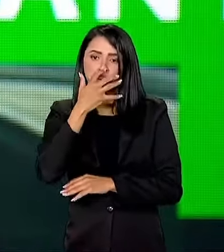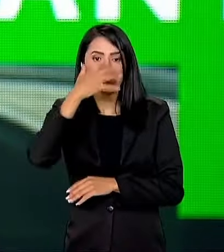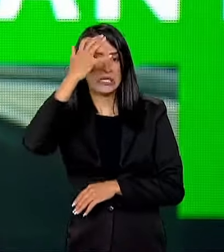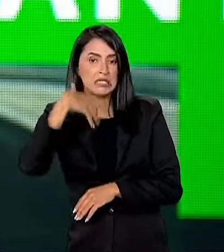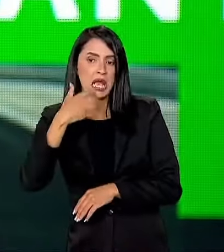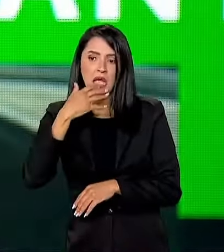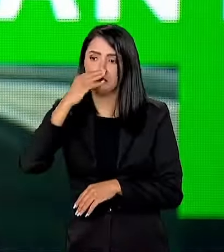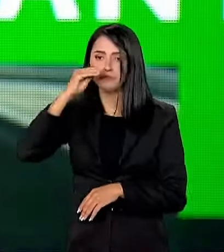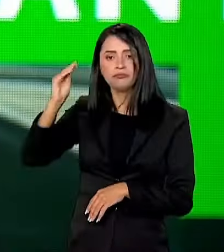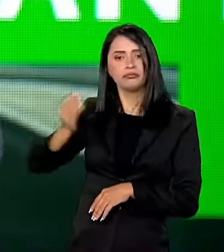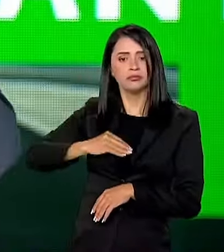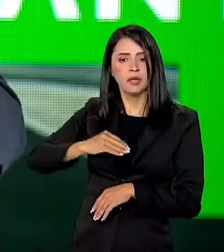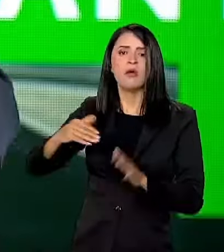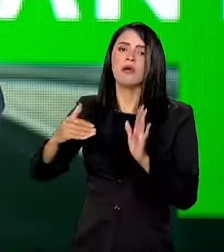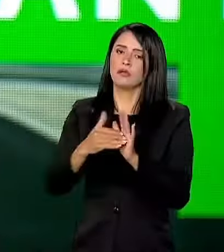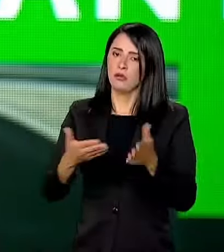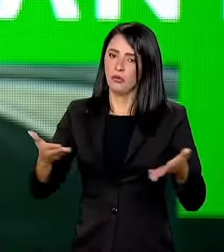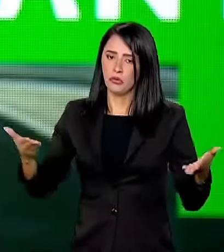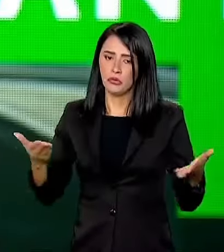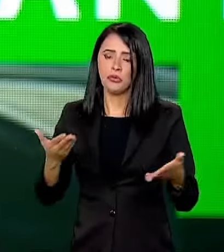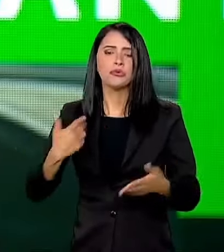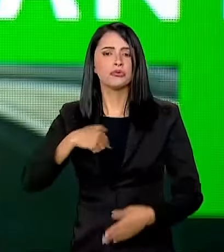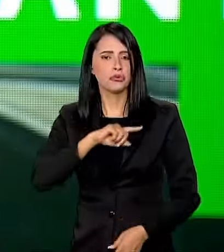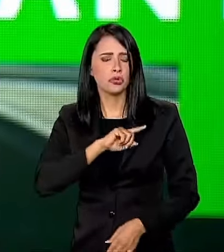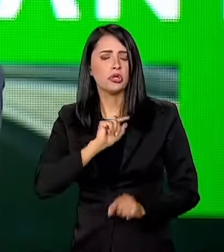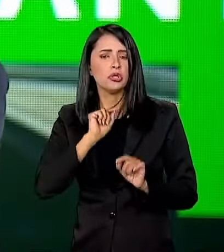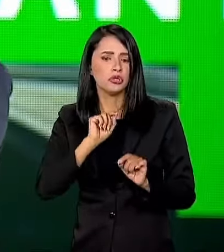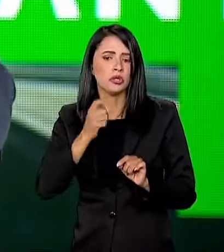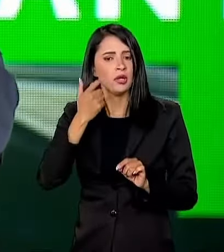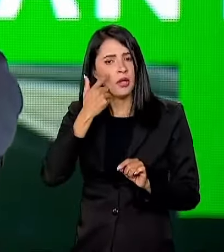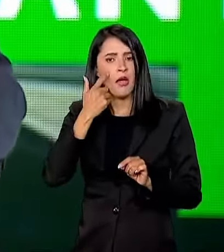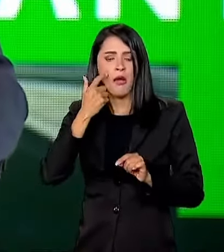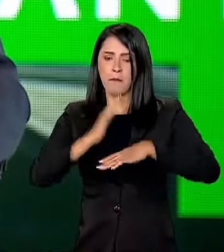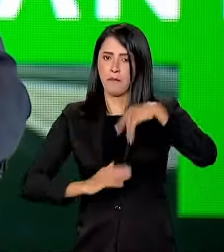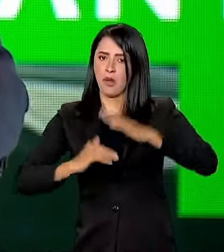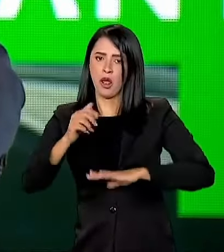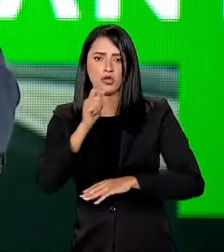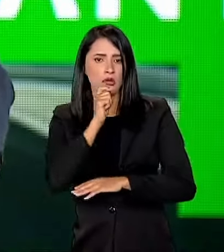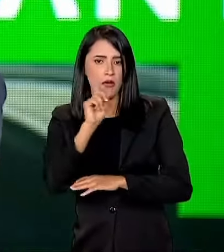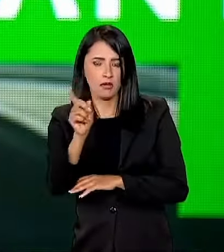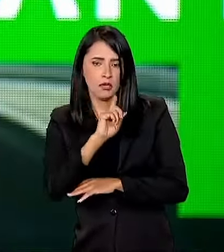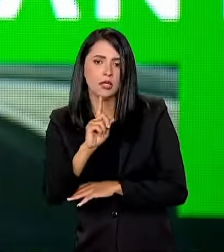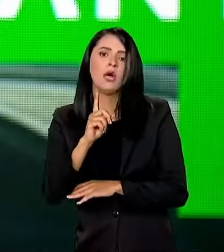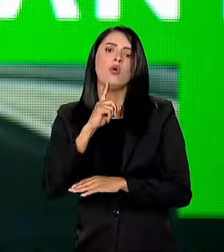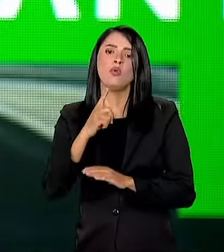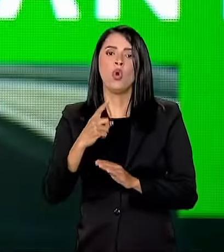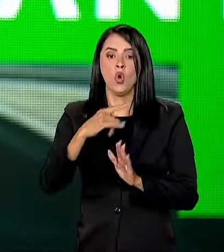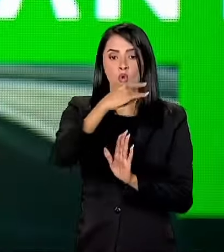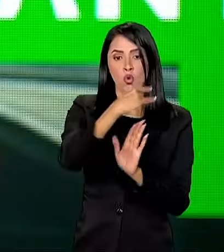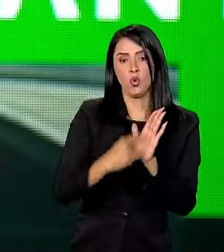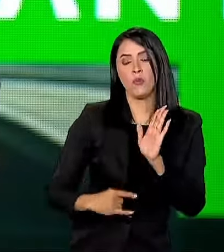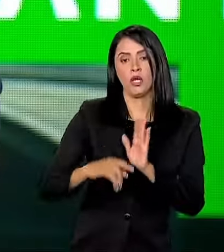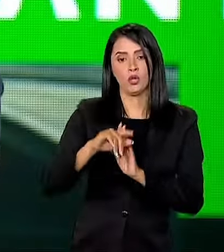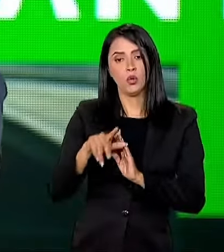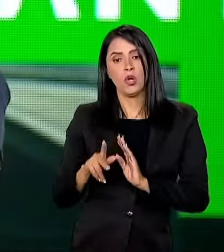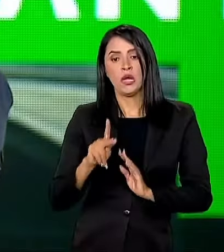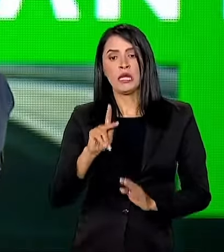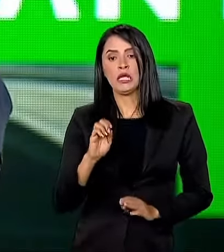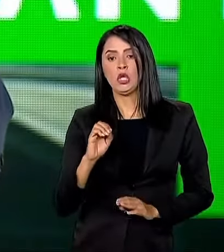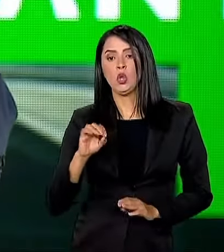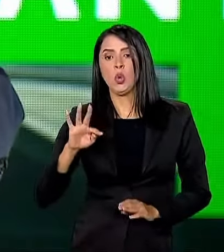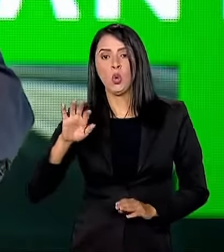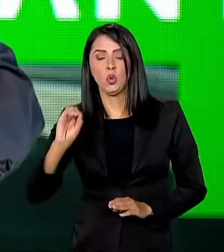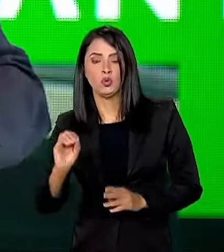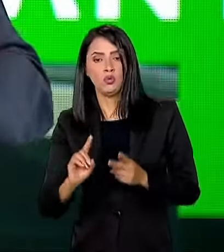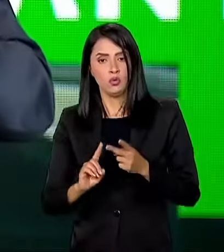sério. Até hoje a gente não colocou em prática o protocolo de Kyoto, até hoje o acordo de Paris não